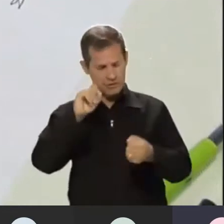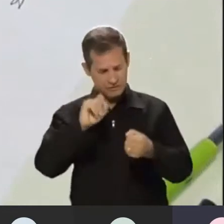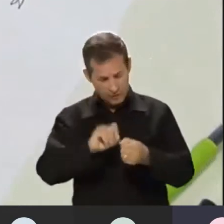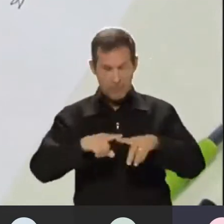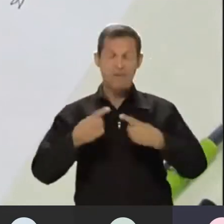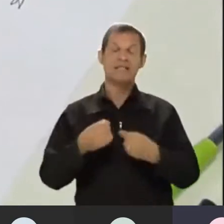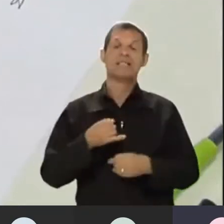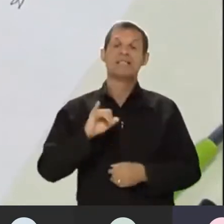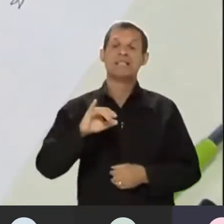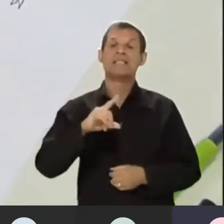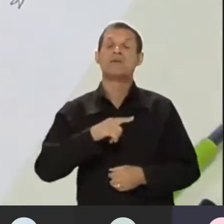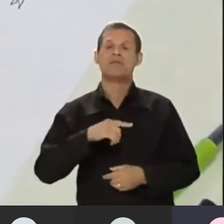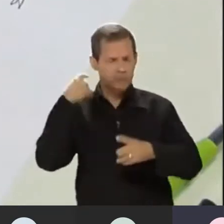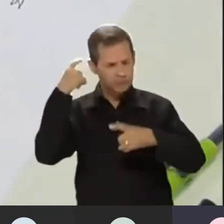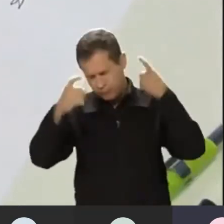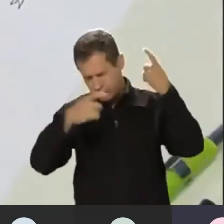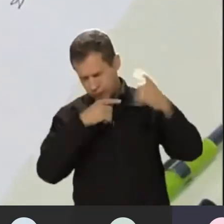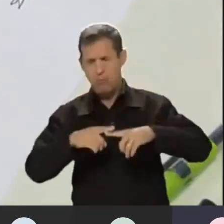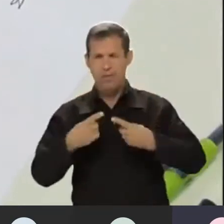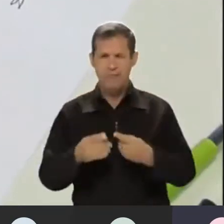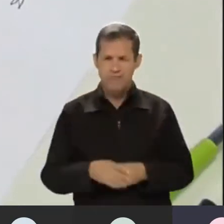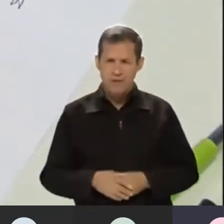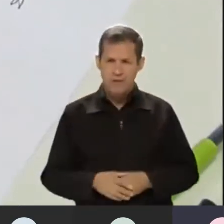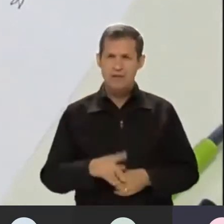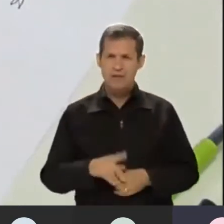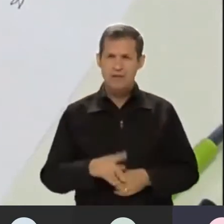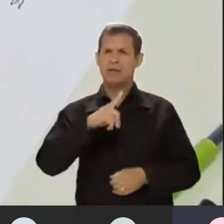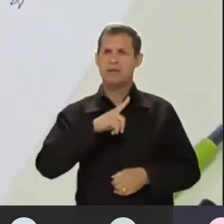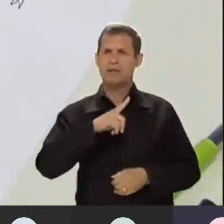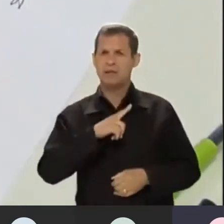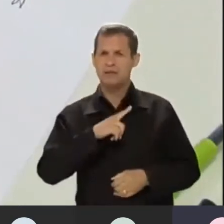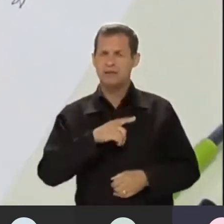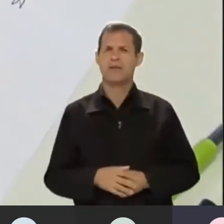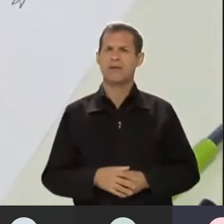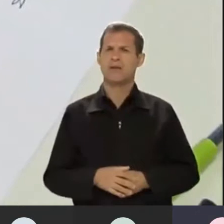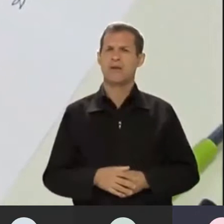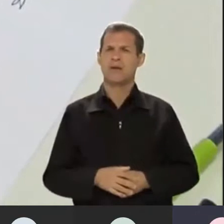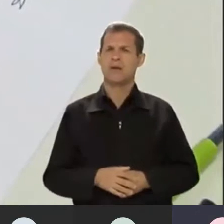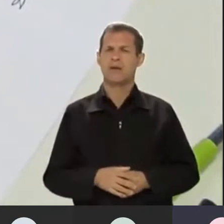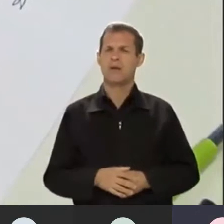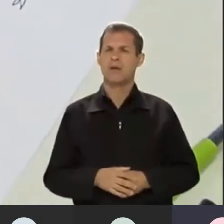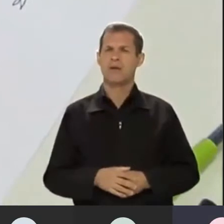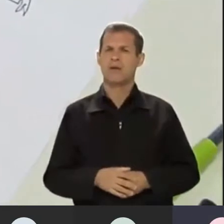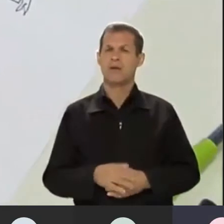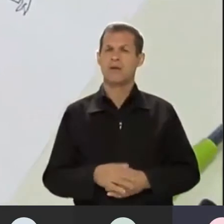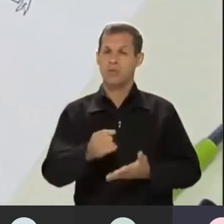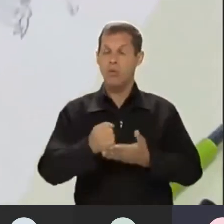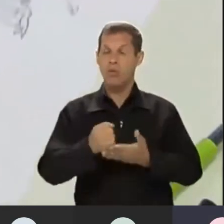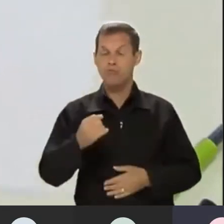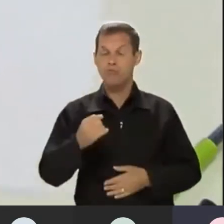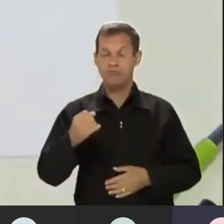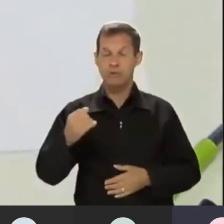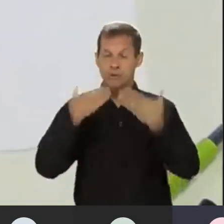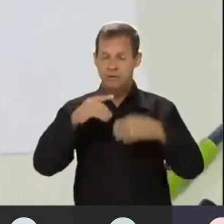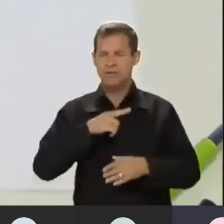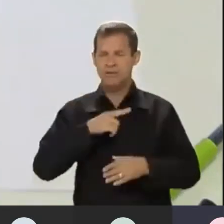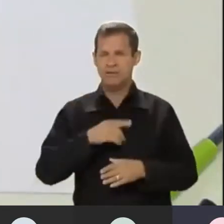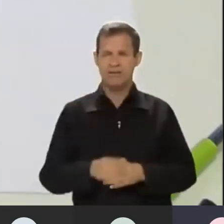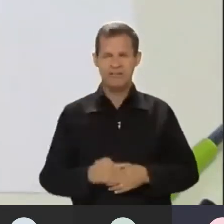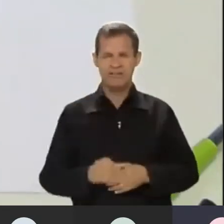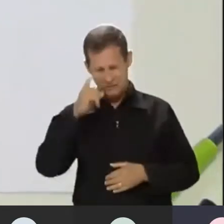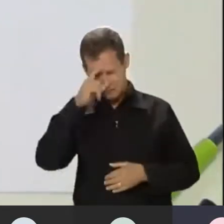conseguir fazer? Se eu tenho a preocupação em segurar o calor que estiver dentro da minha edificação vai ter dificuldade